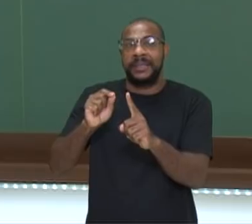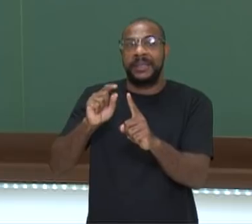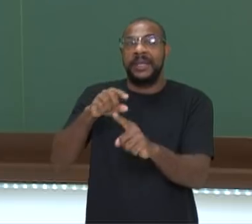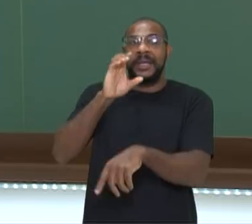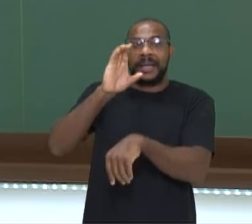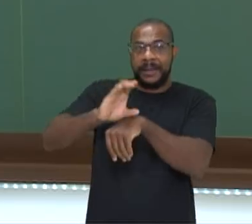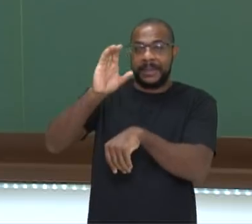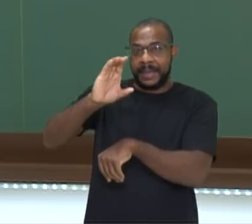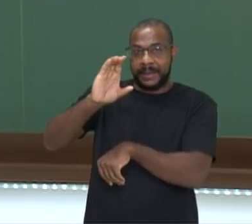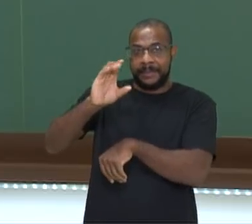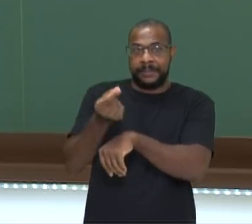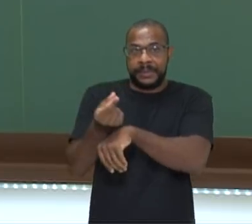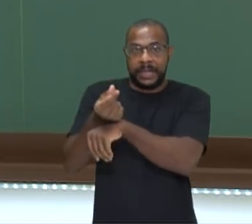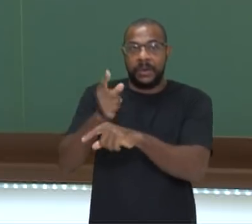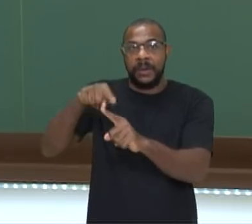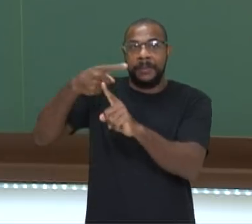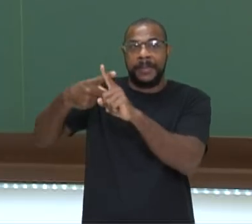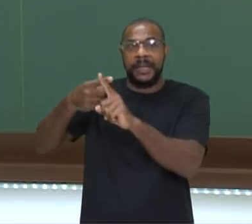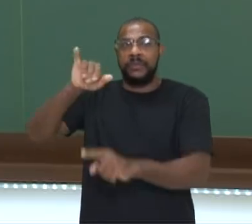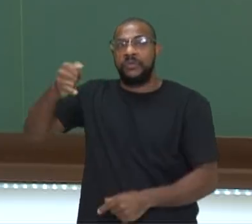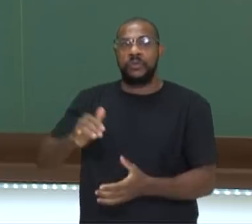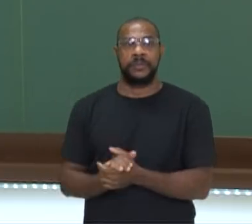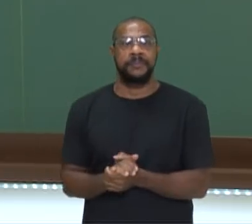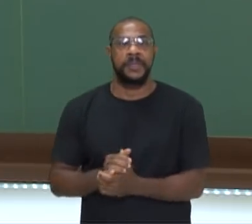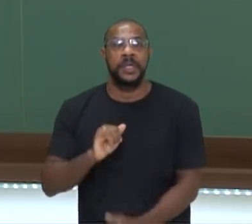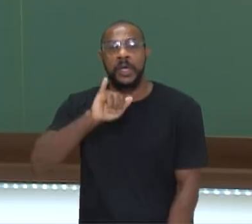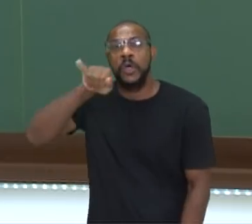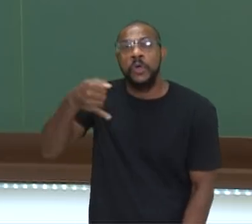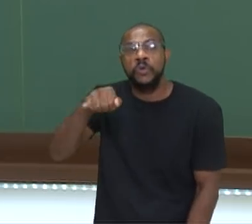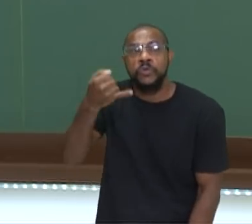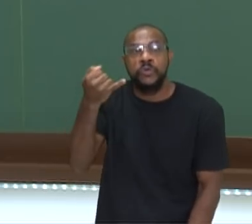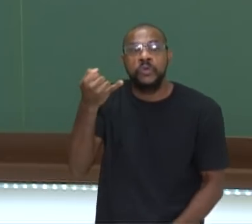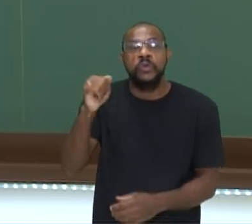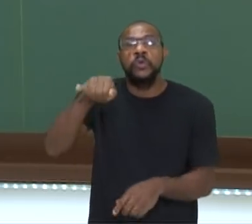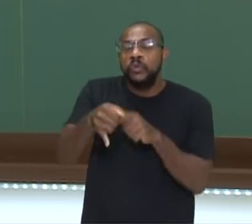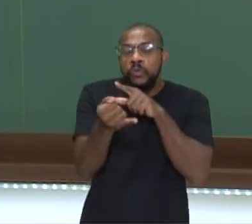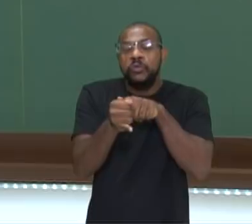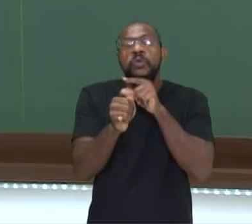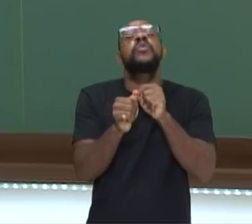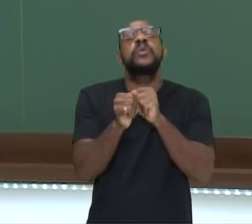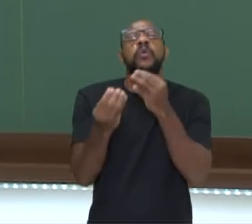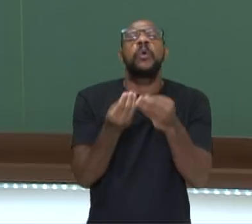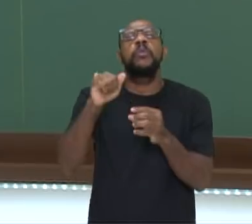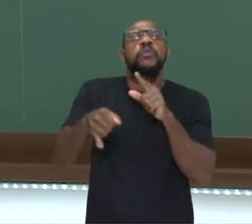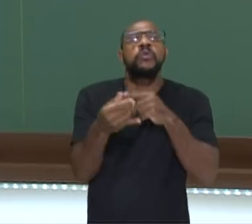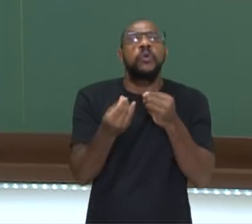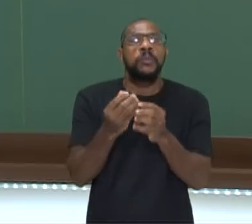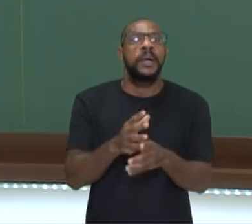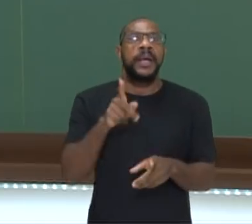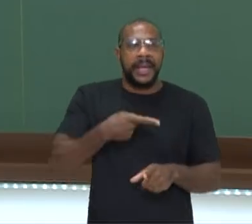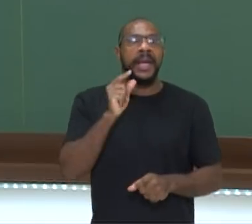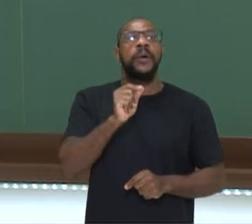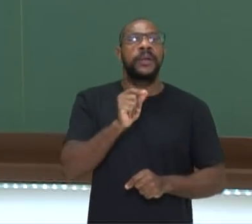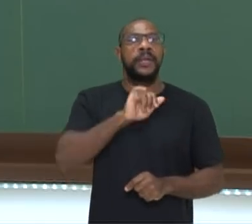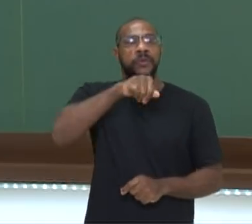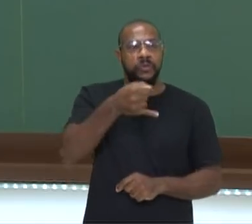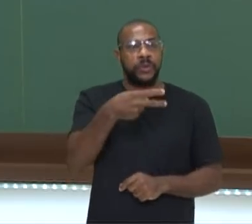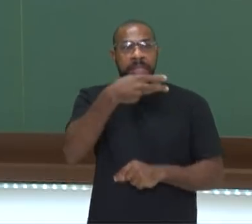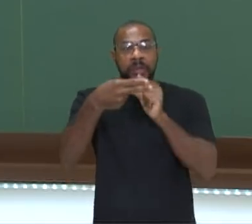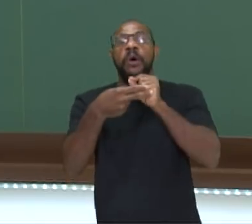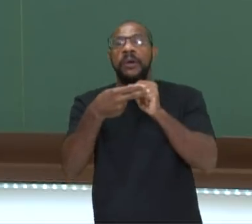o capital vezes a taxa vezes o tempo. Lembrando que essa taxa, ela